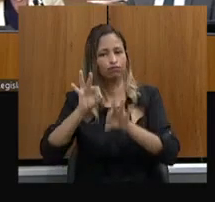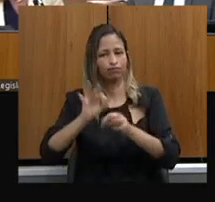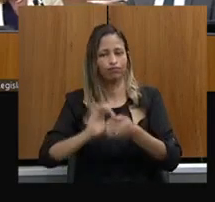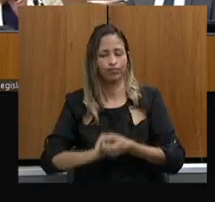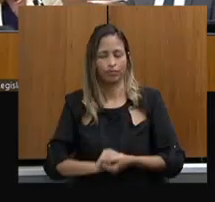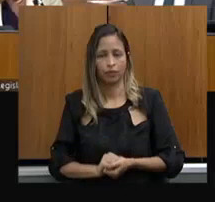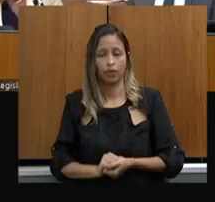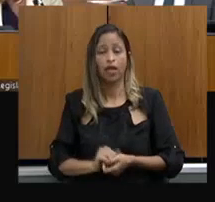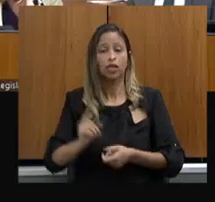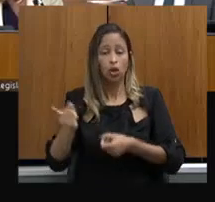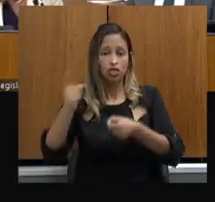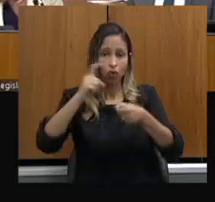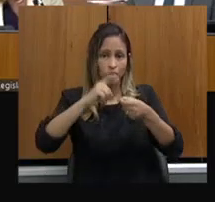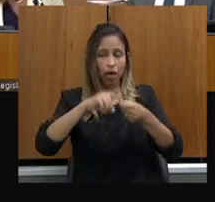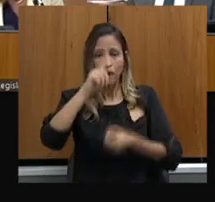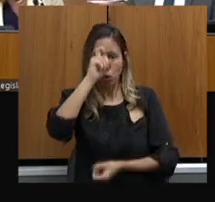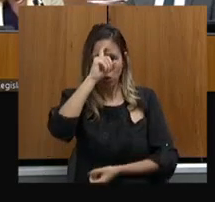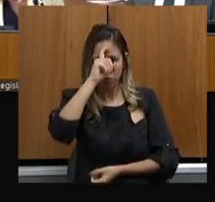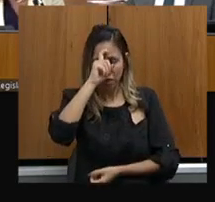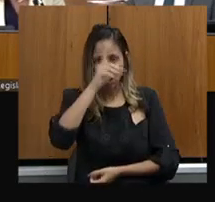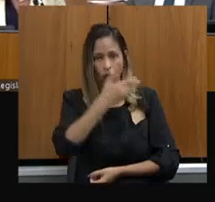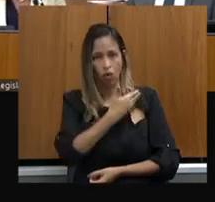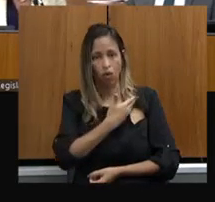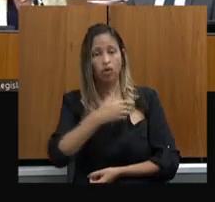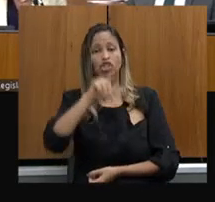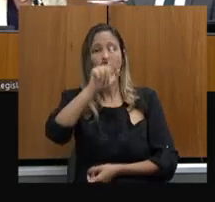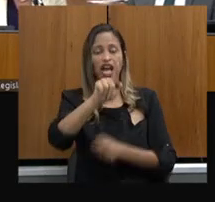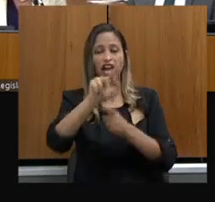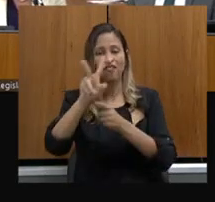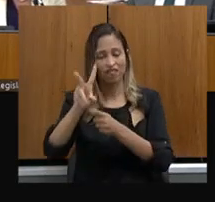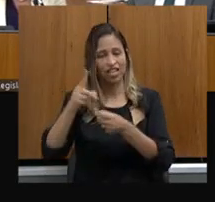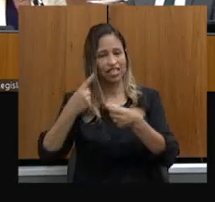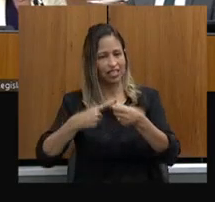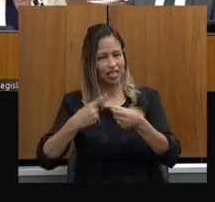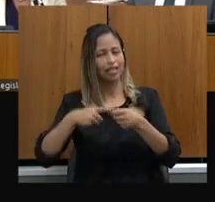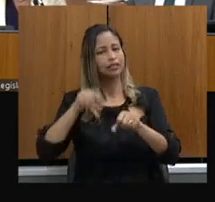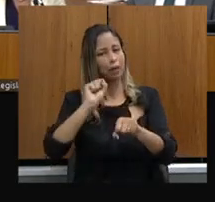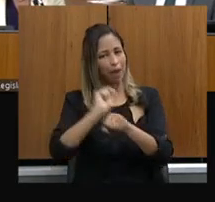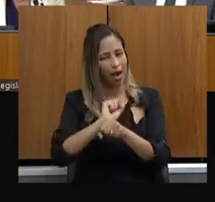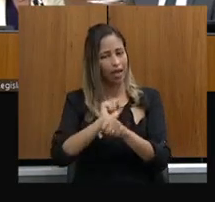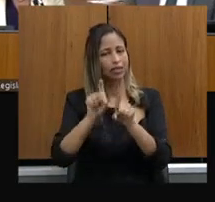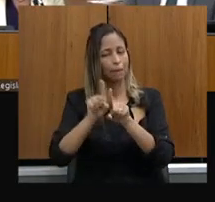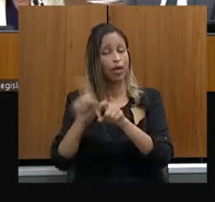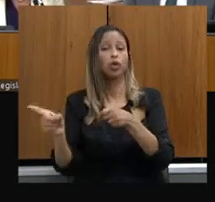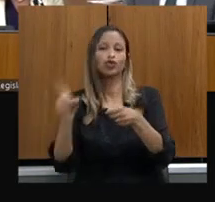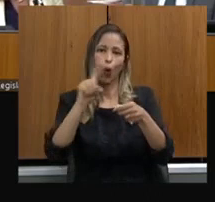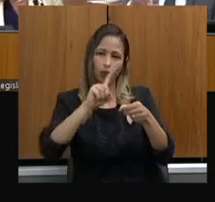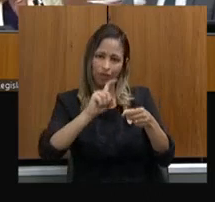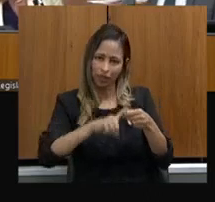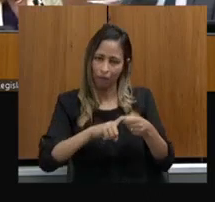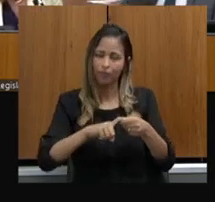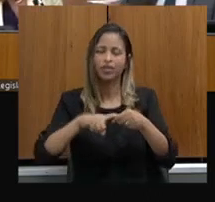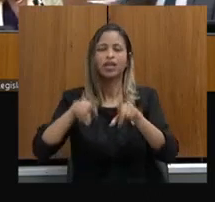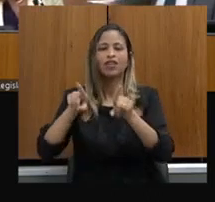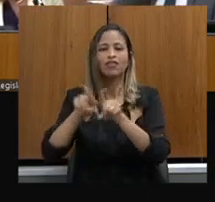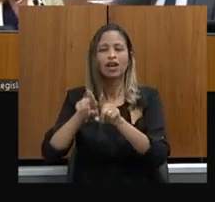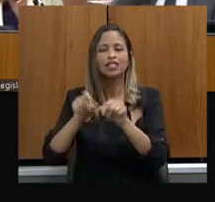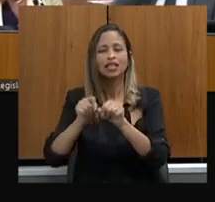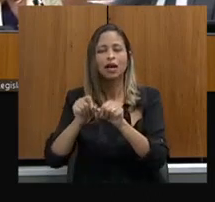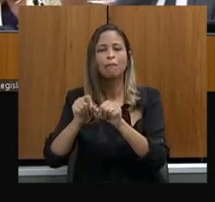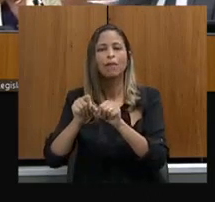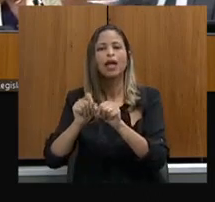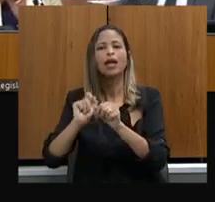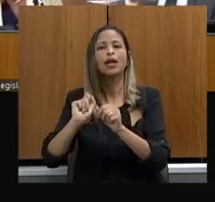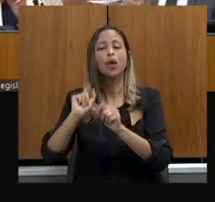retomamos a obra do Hospital Regional de Governador Valadares que estava parada também no âmbito dessa agenda integrada Estamos fazendo a consolidação